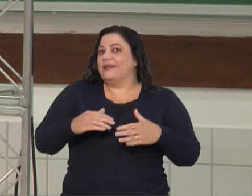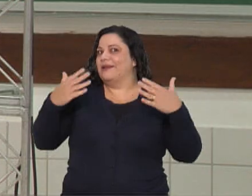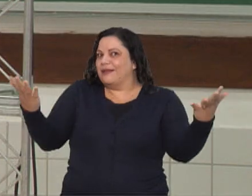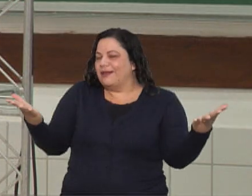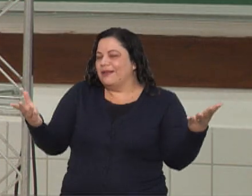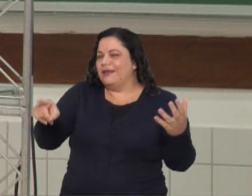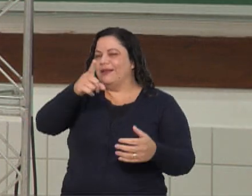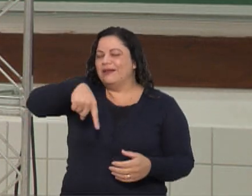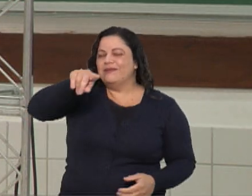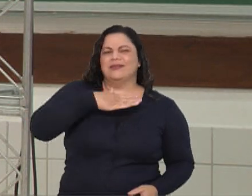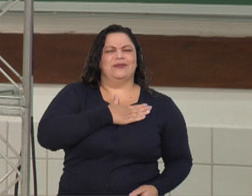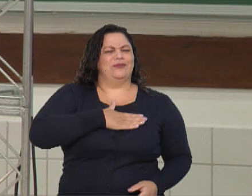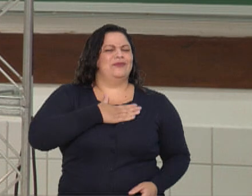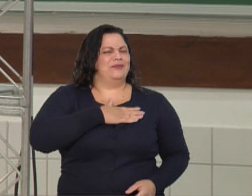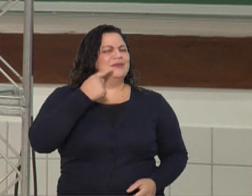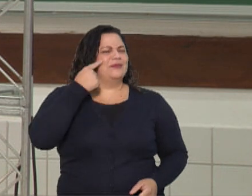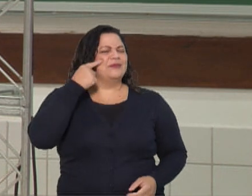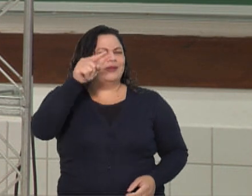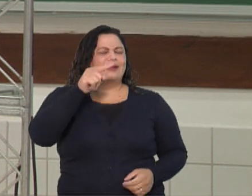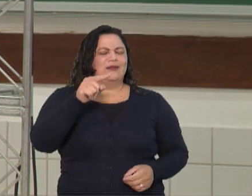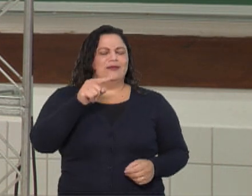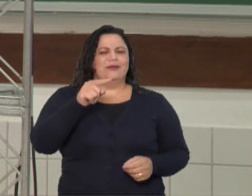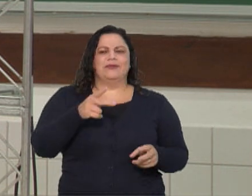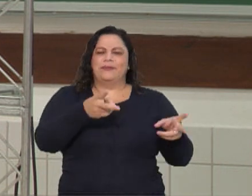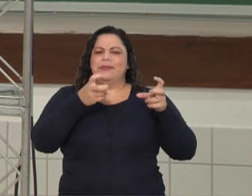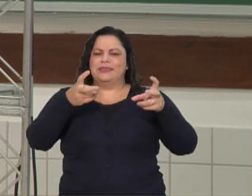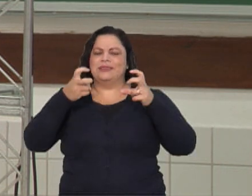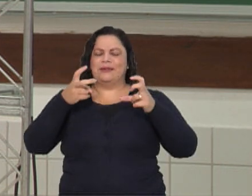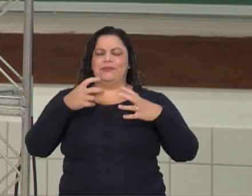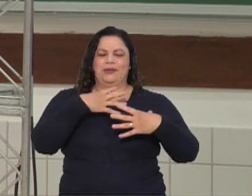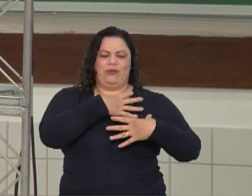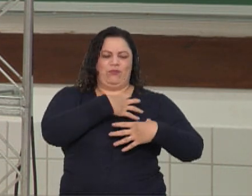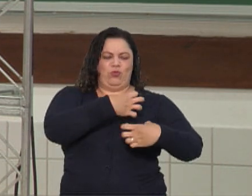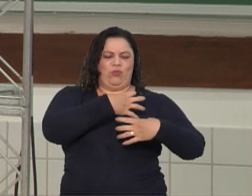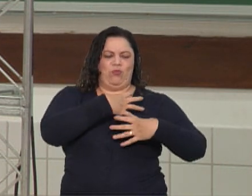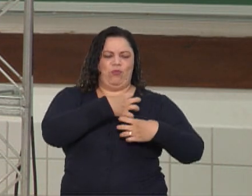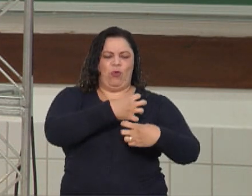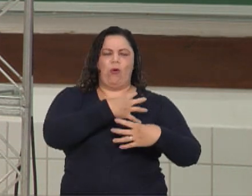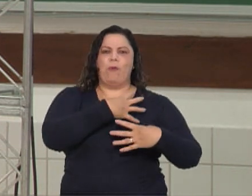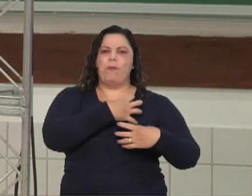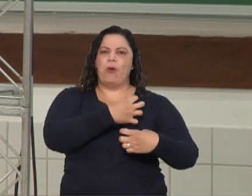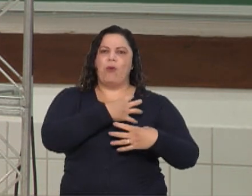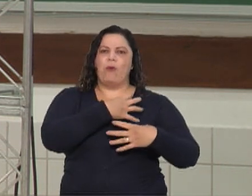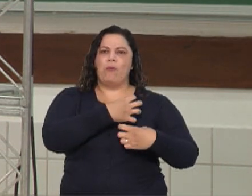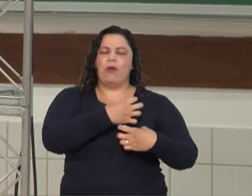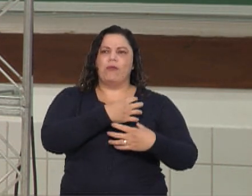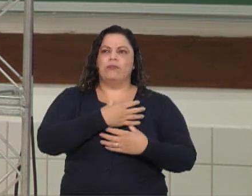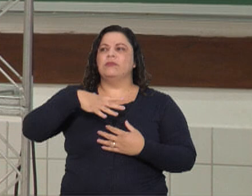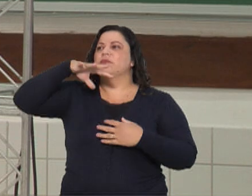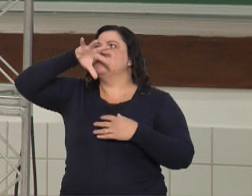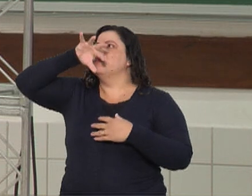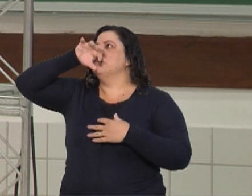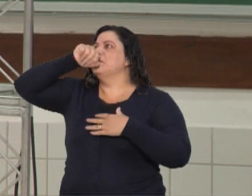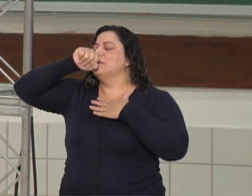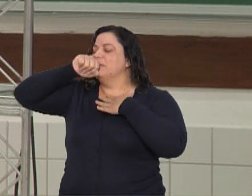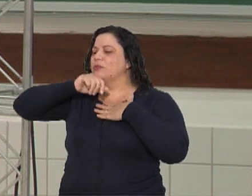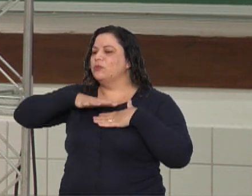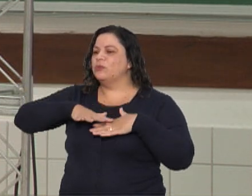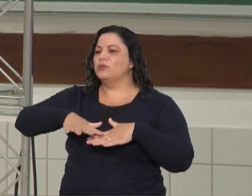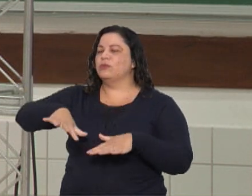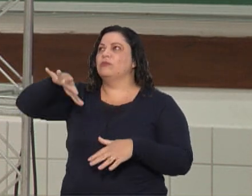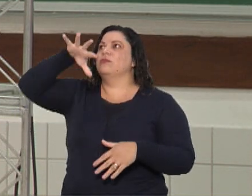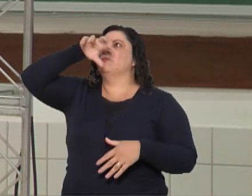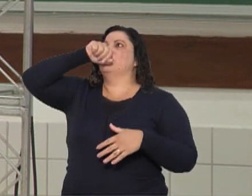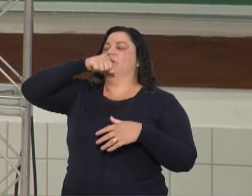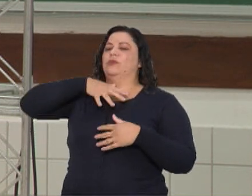E aí, gostaram de perceber o ritmo ali das batidas do coração e da respiração? Isso é uma dica boa para vocês fazerem no dia a